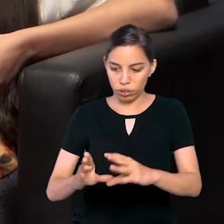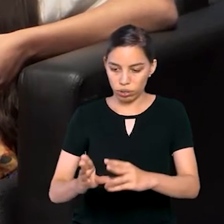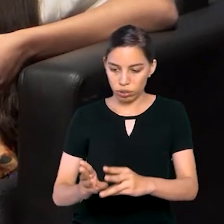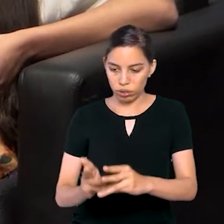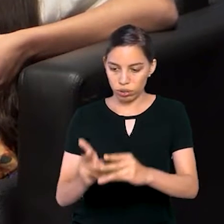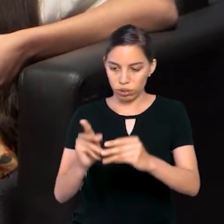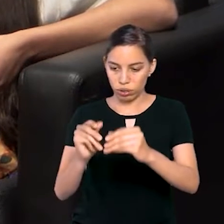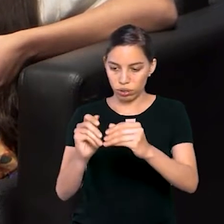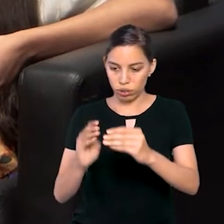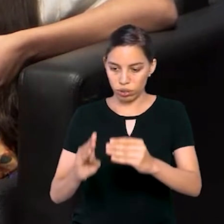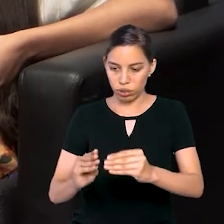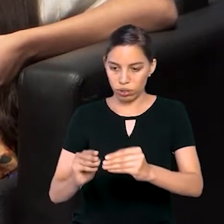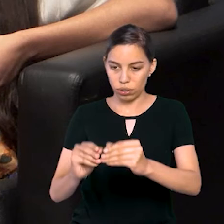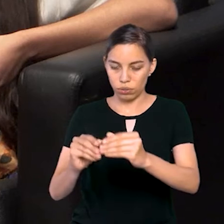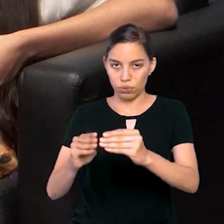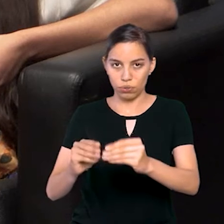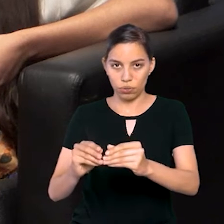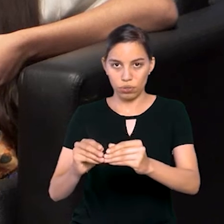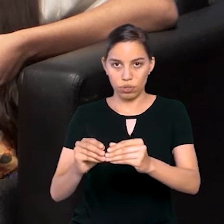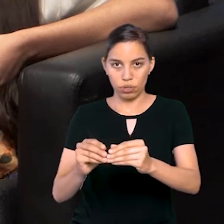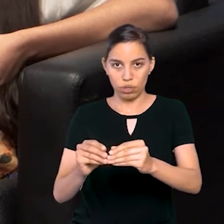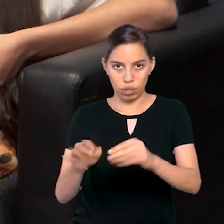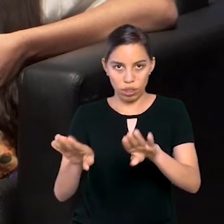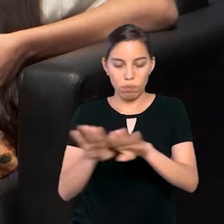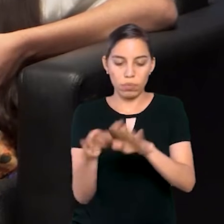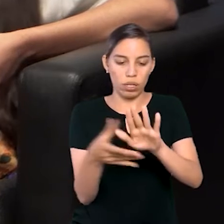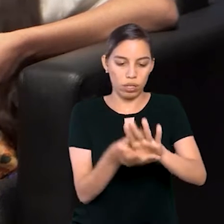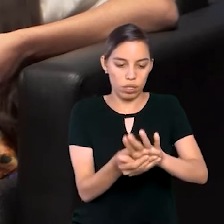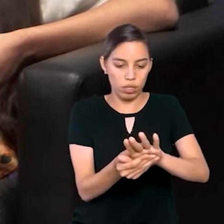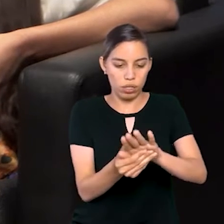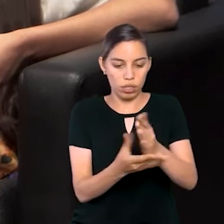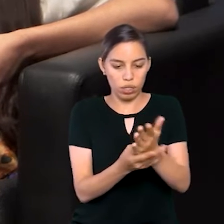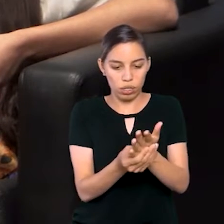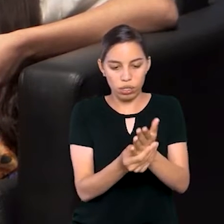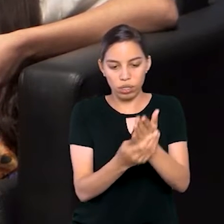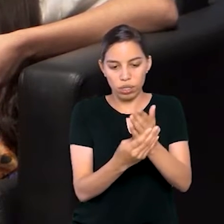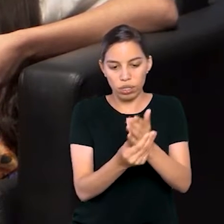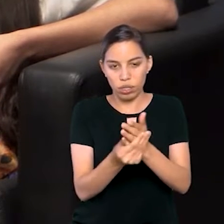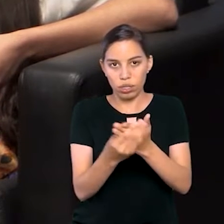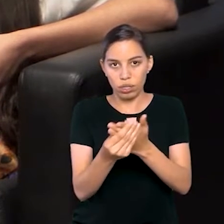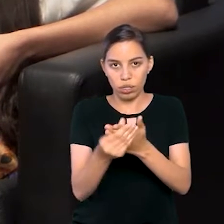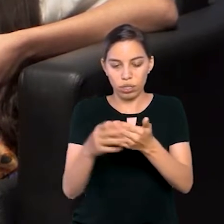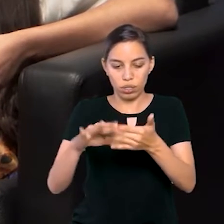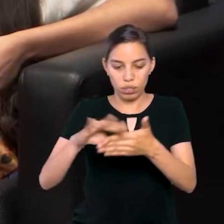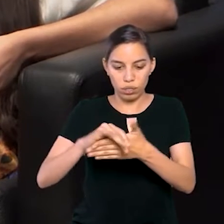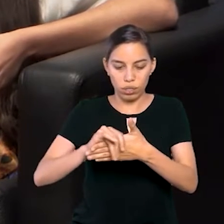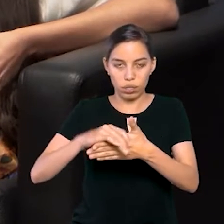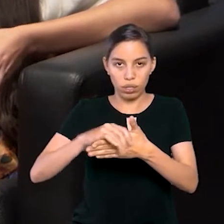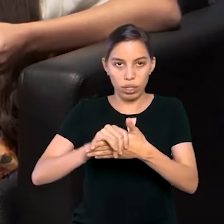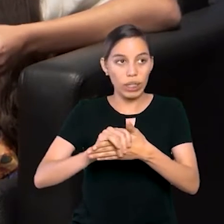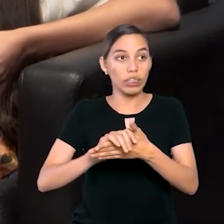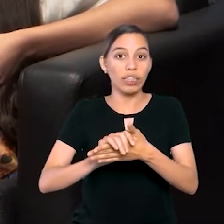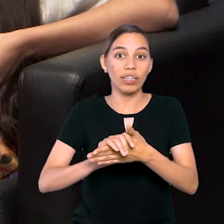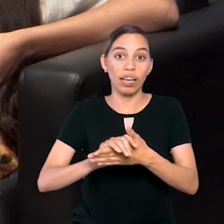E enquanto eu faço essa massagem, a gente vai conversando, né? E um ponto também, né,